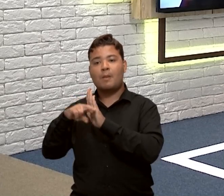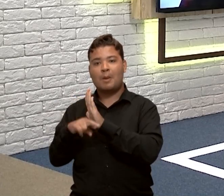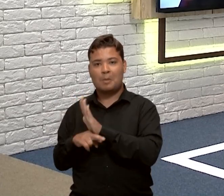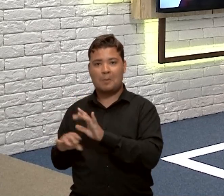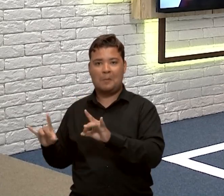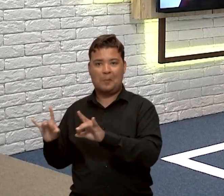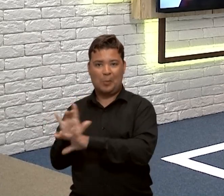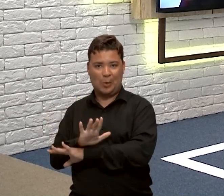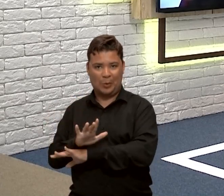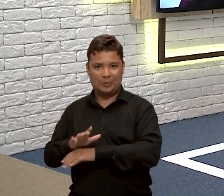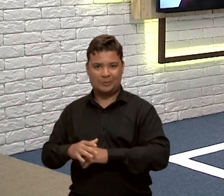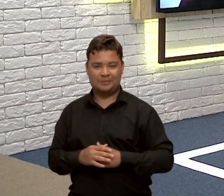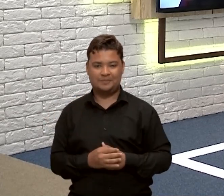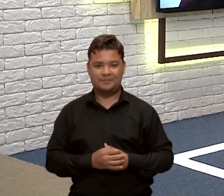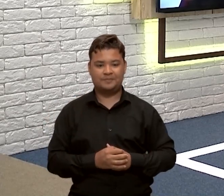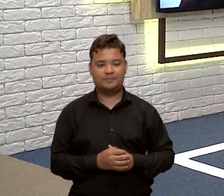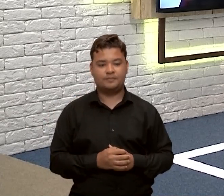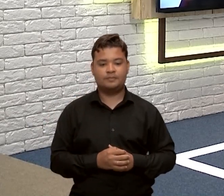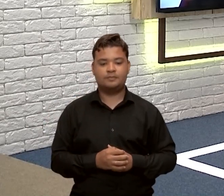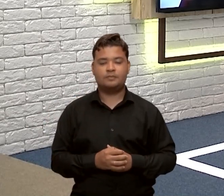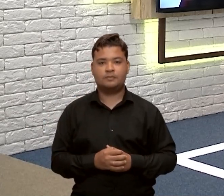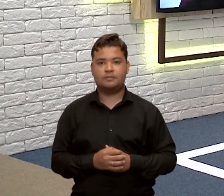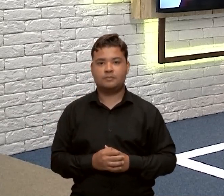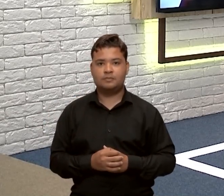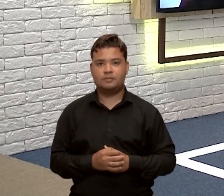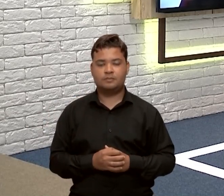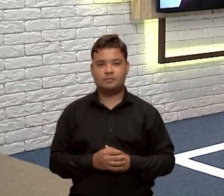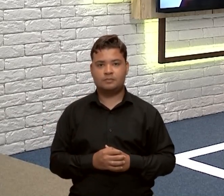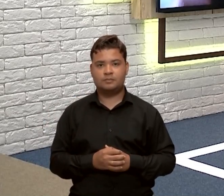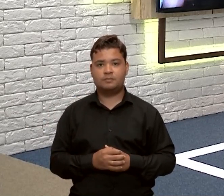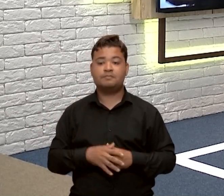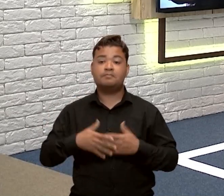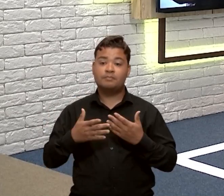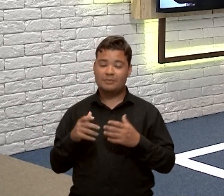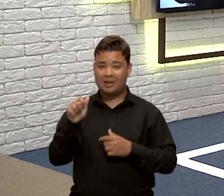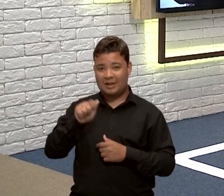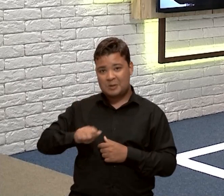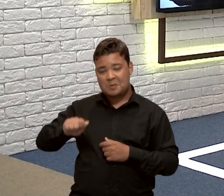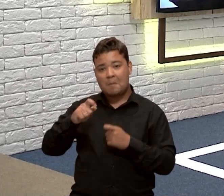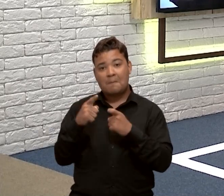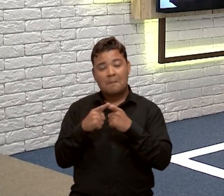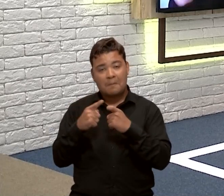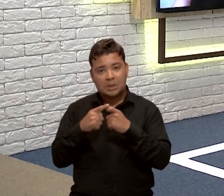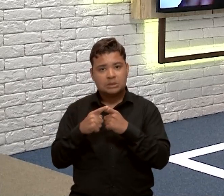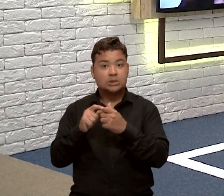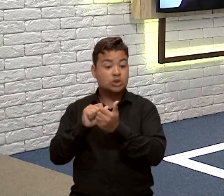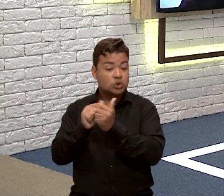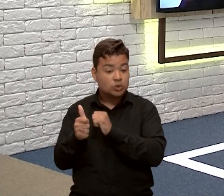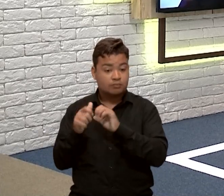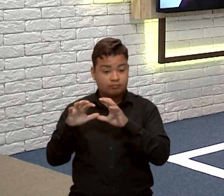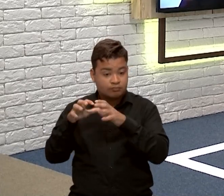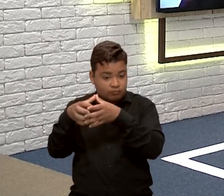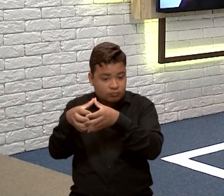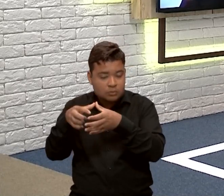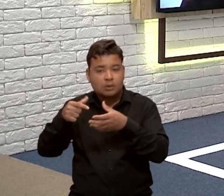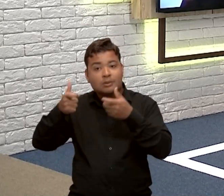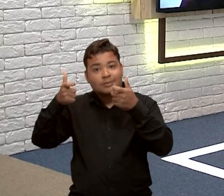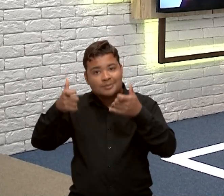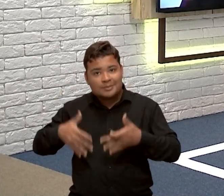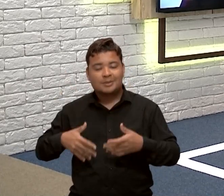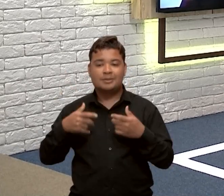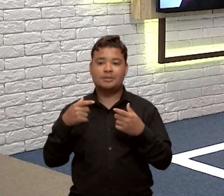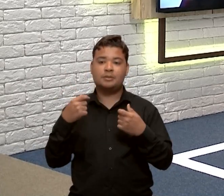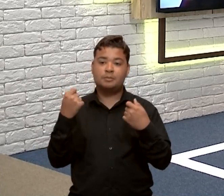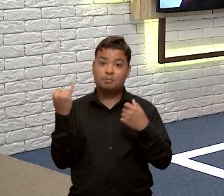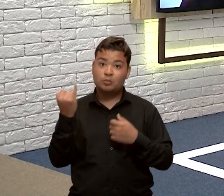lá, né, o que preconiza a Sociedade de Medicina do Esporte, ela fala da atividade física. Então, a